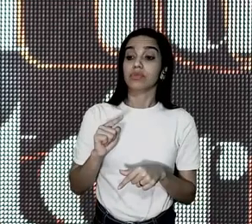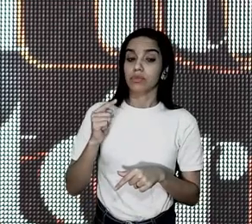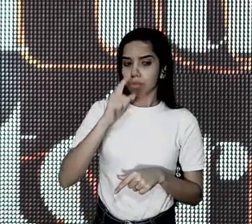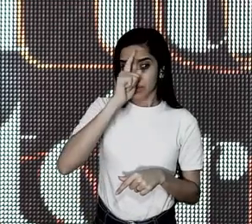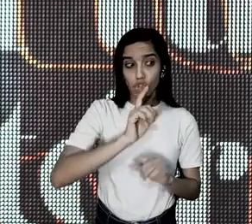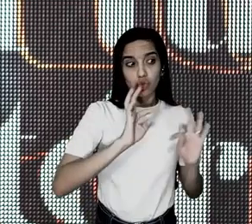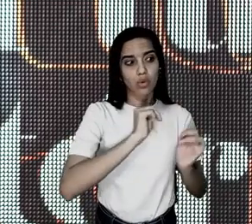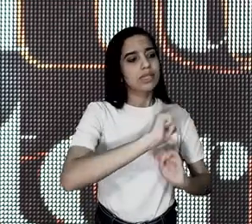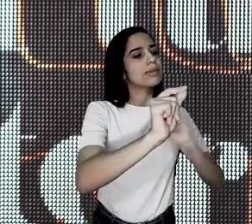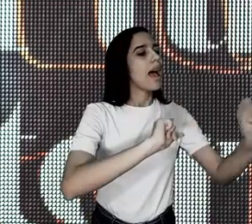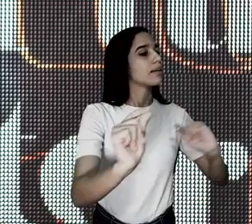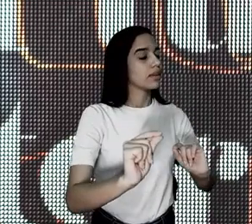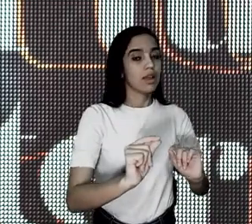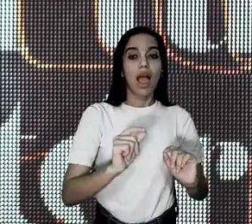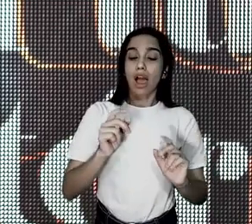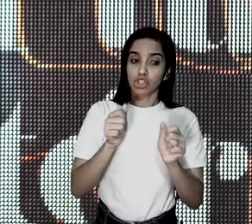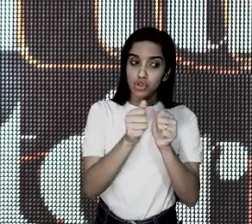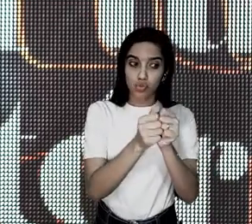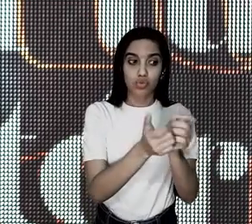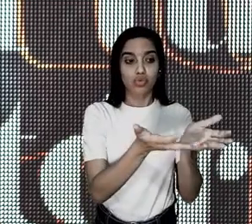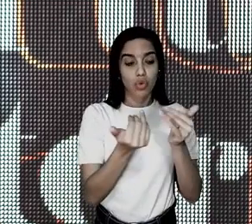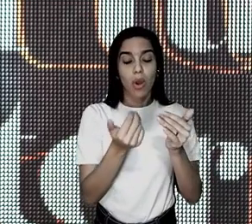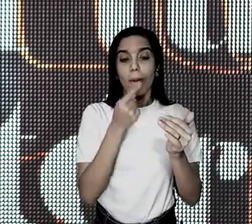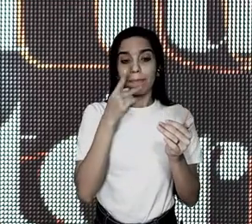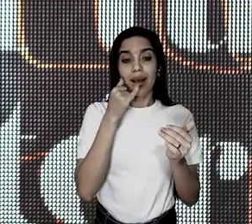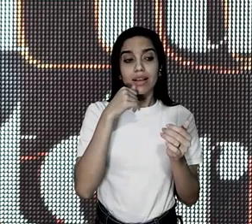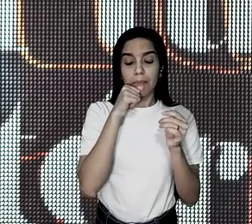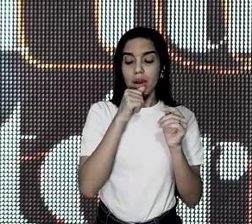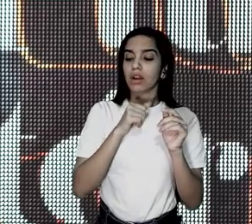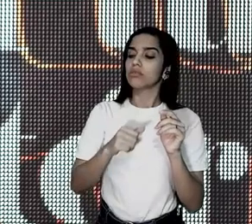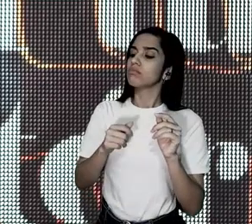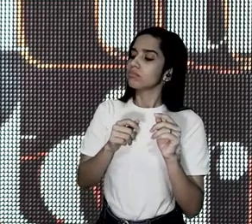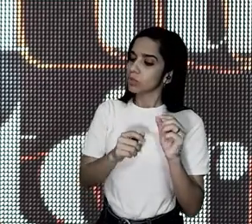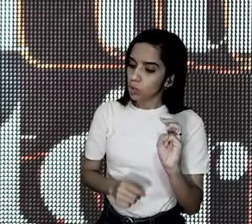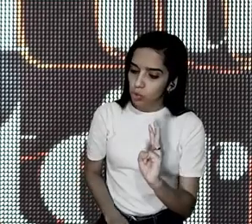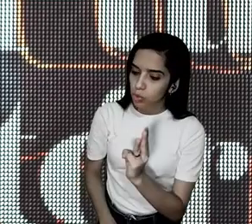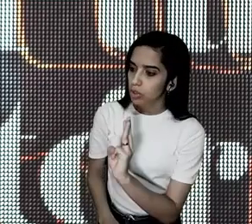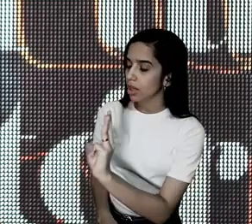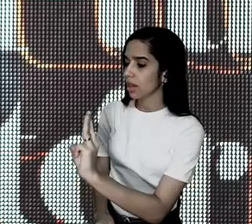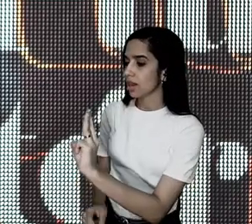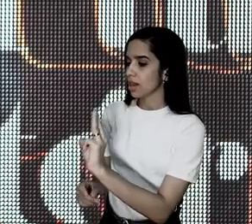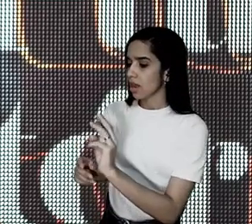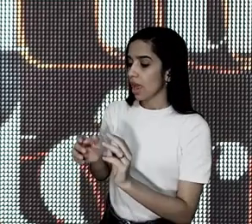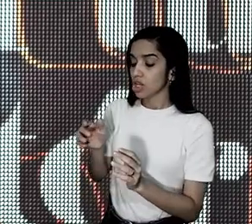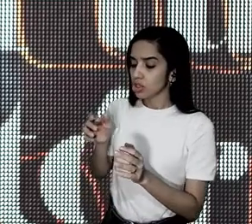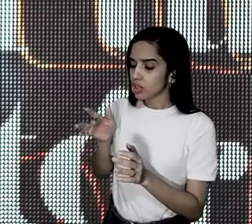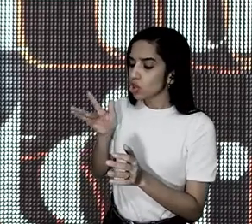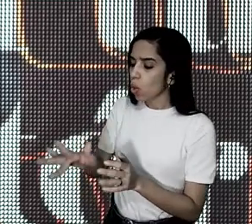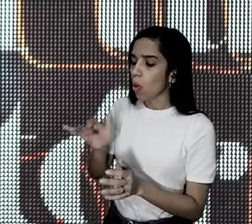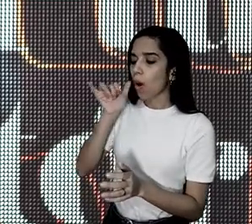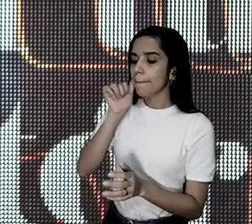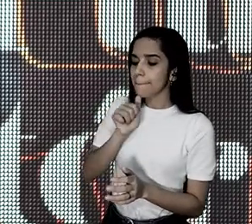todos, tomou o pai e a mãe da criança e os que vieram com ele, e entrou onde ela estava. Tomando-a pela mão, disse: